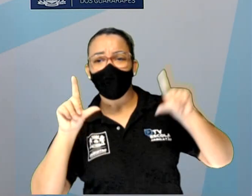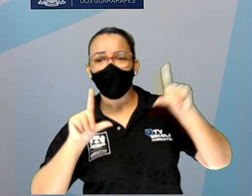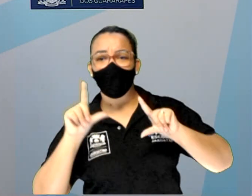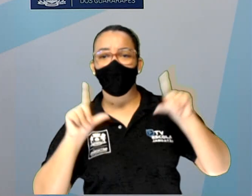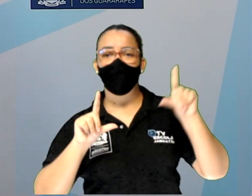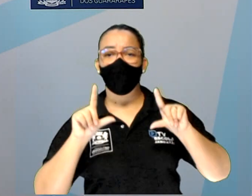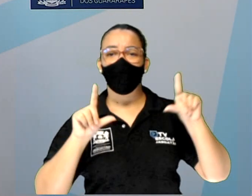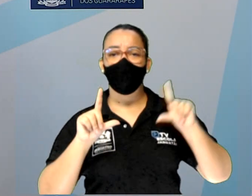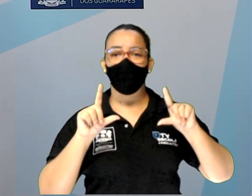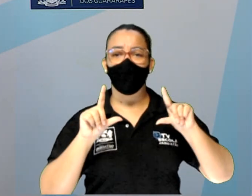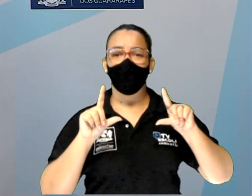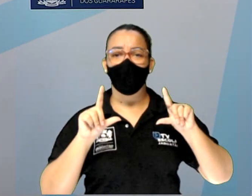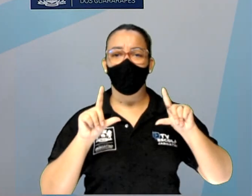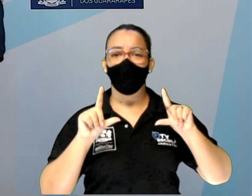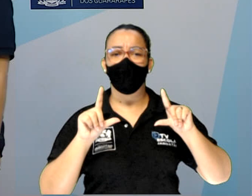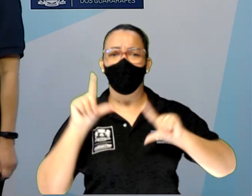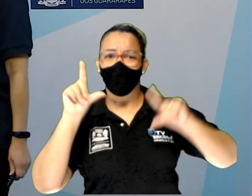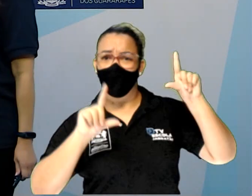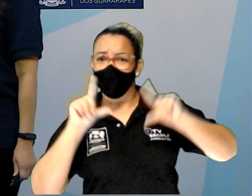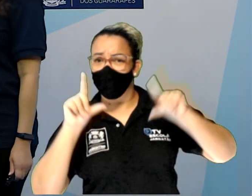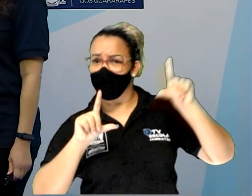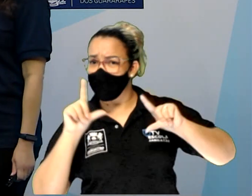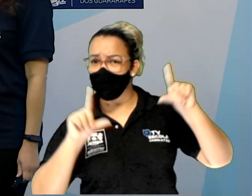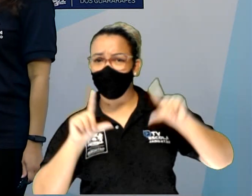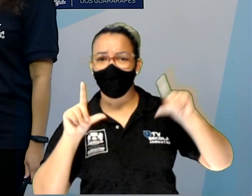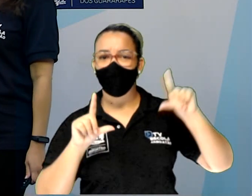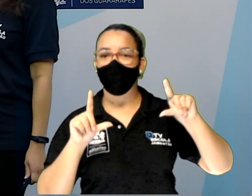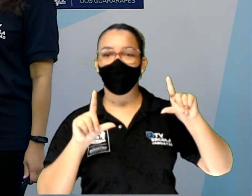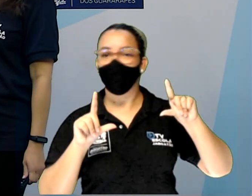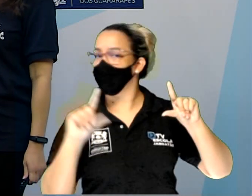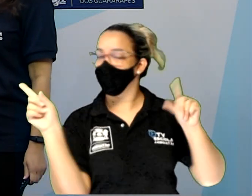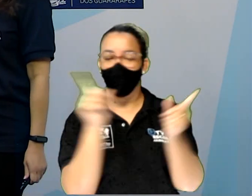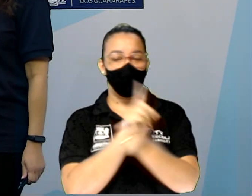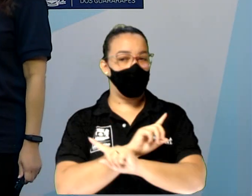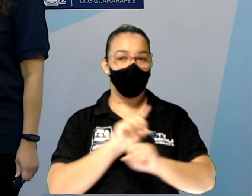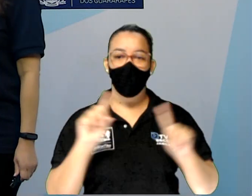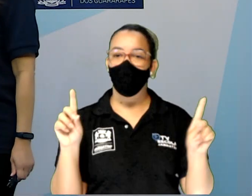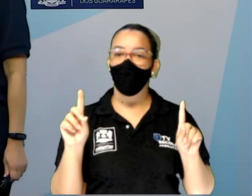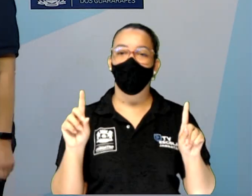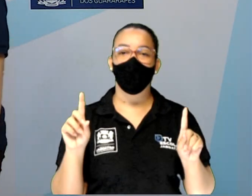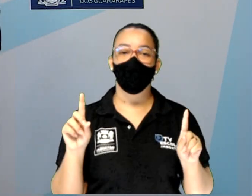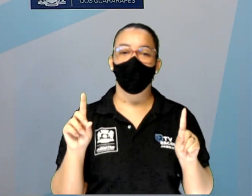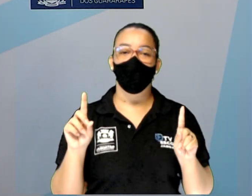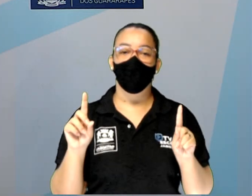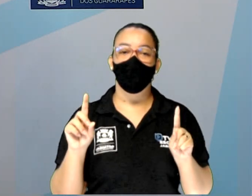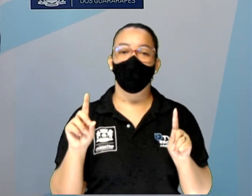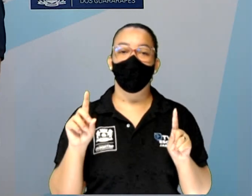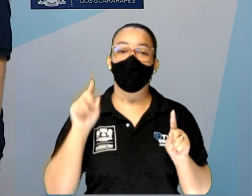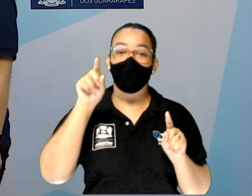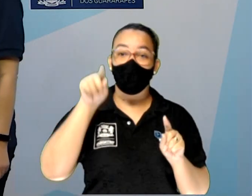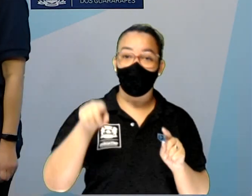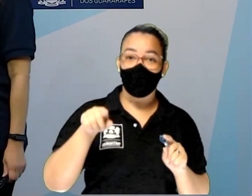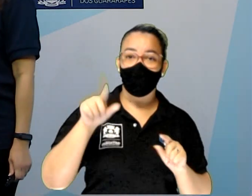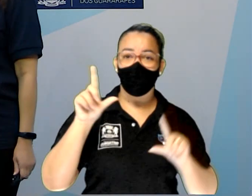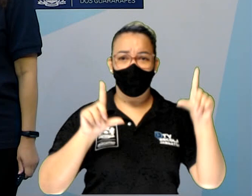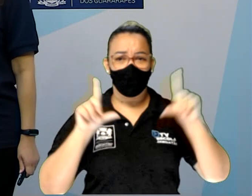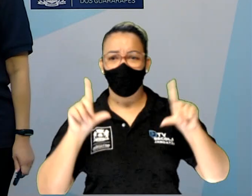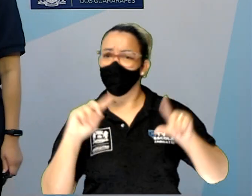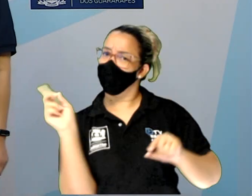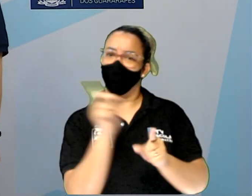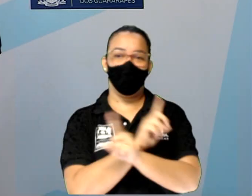Então, did Julia watch TV yesterday? No, she didn't. Julia assistiu TV